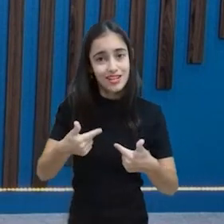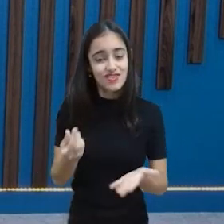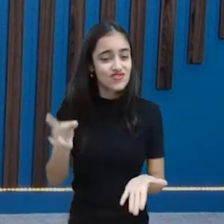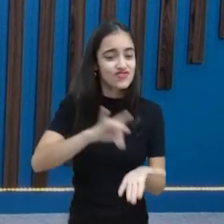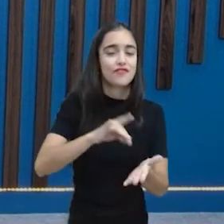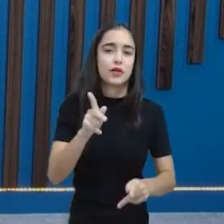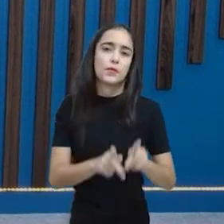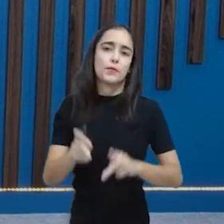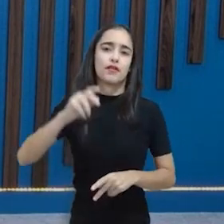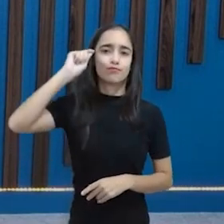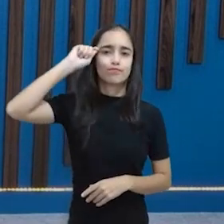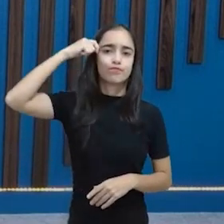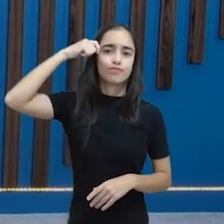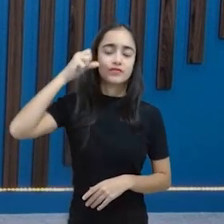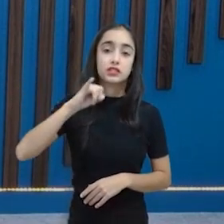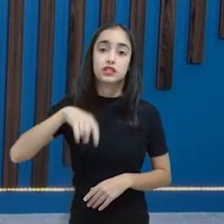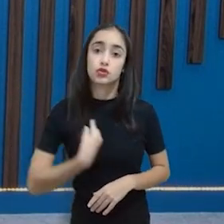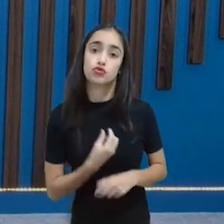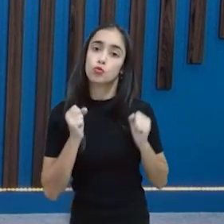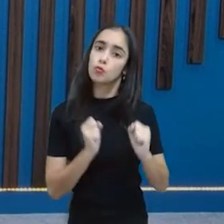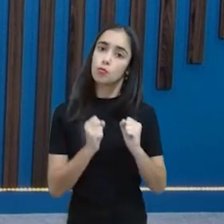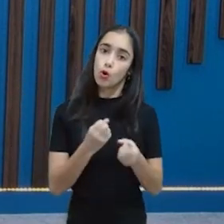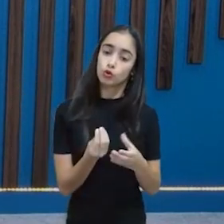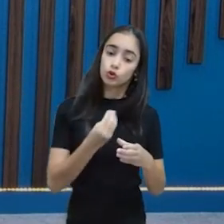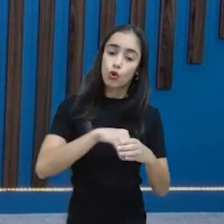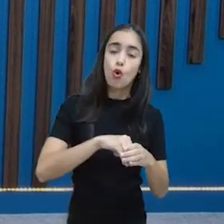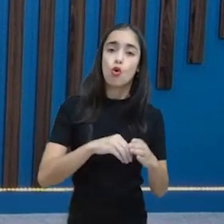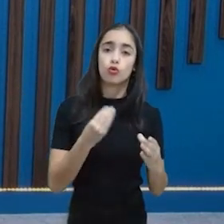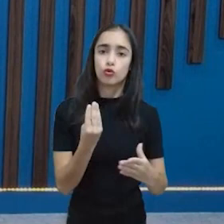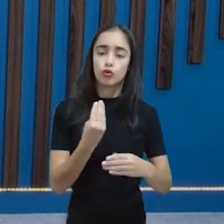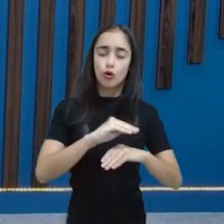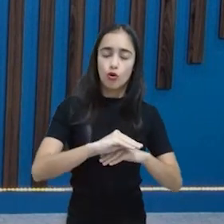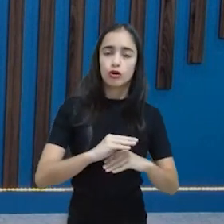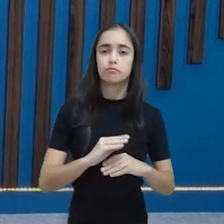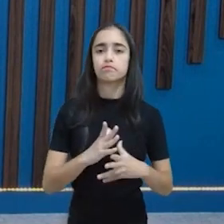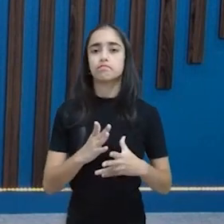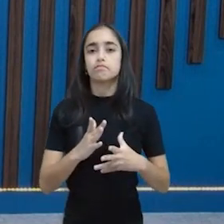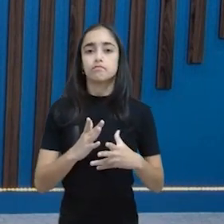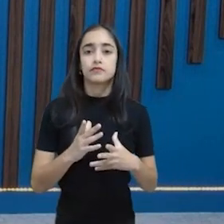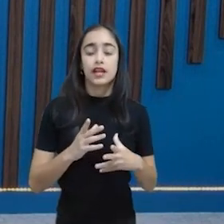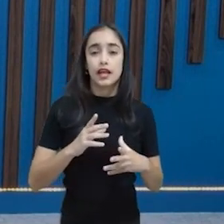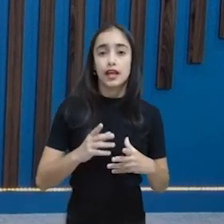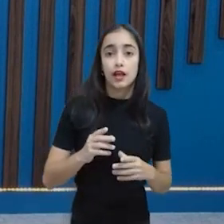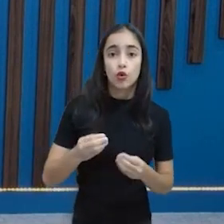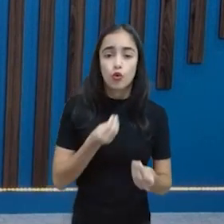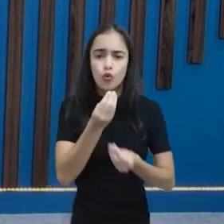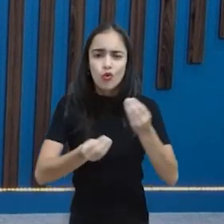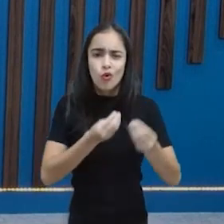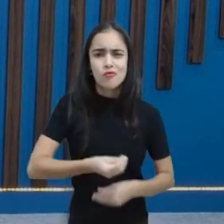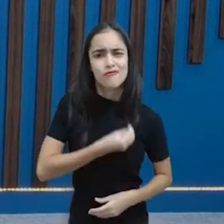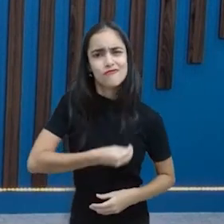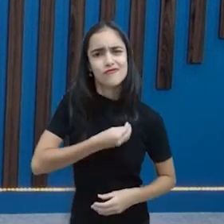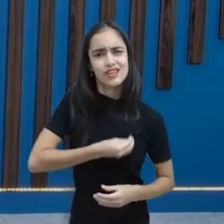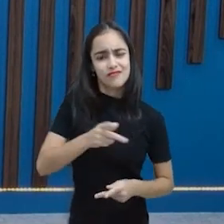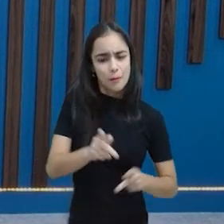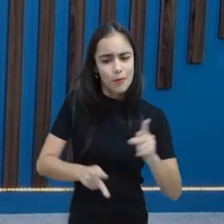a gente pode colocar na atualidade uma posição aí dos negros e das negras no nosso país, é uma posição de